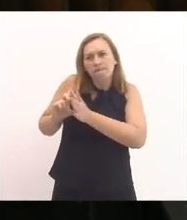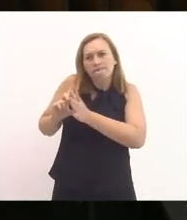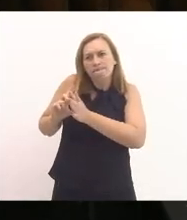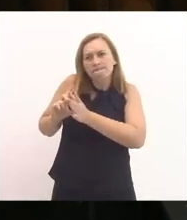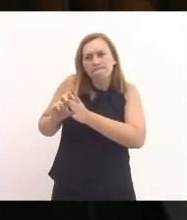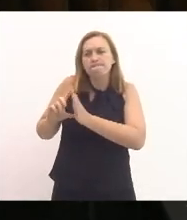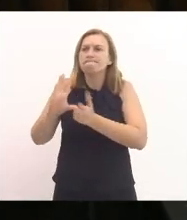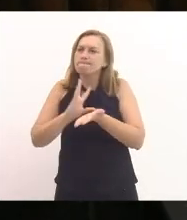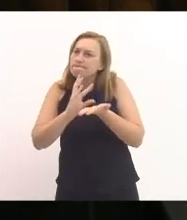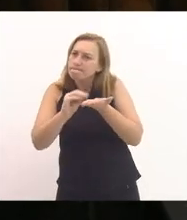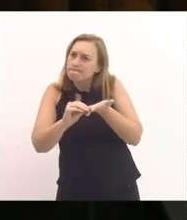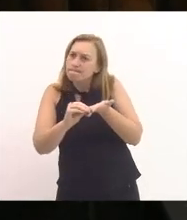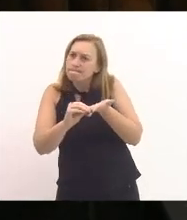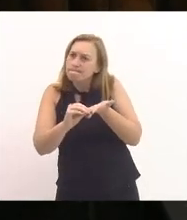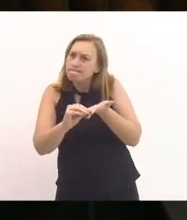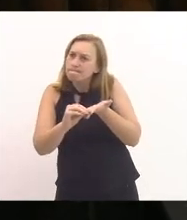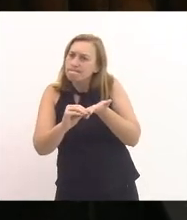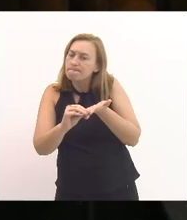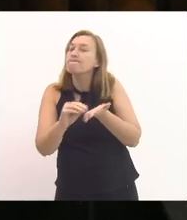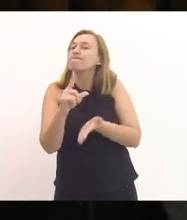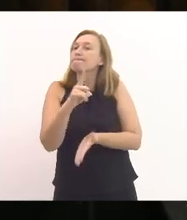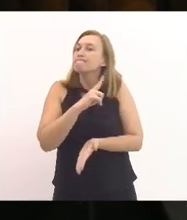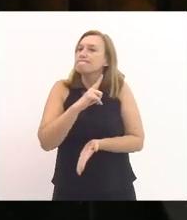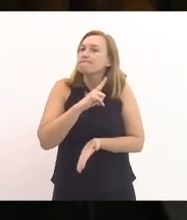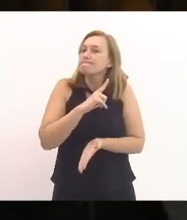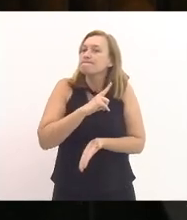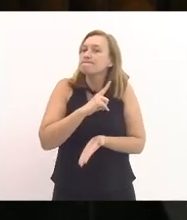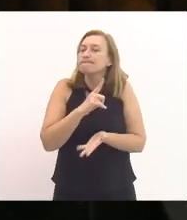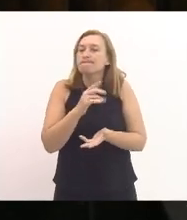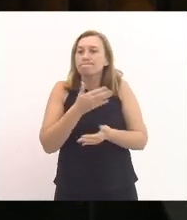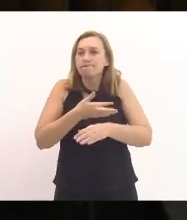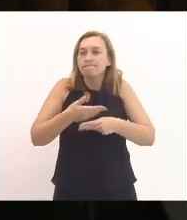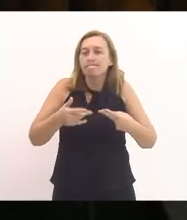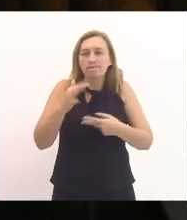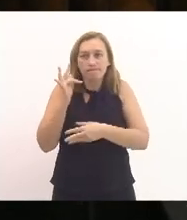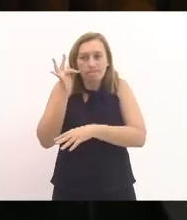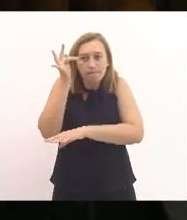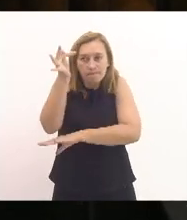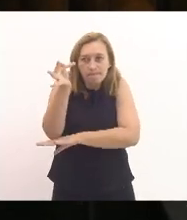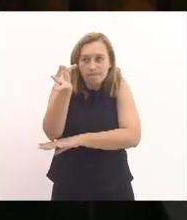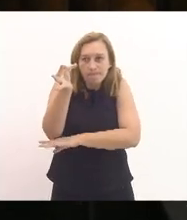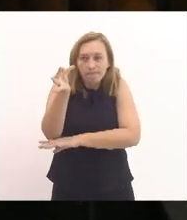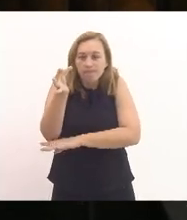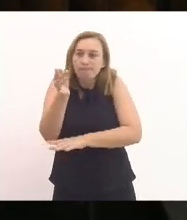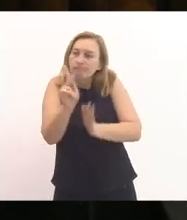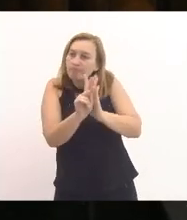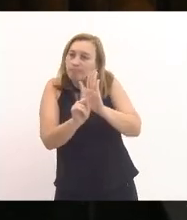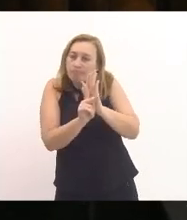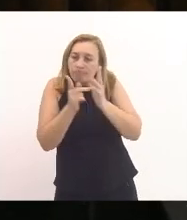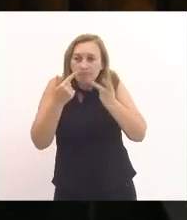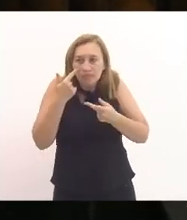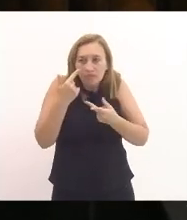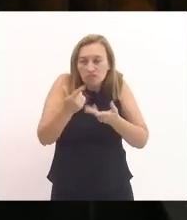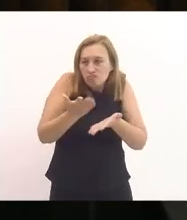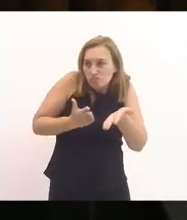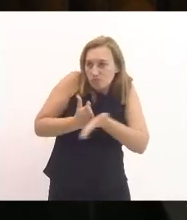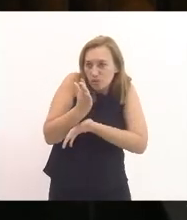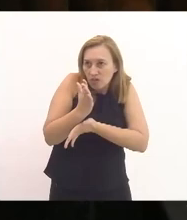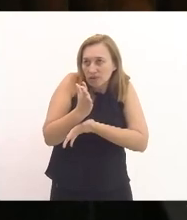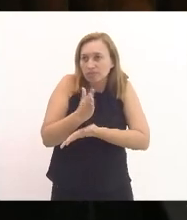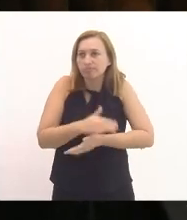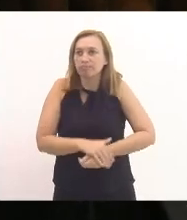e da pauta a gente tinha muita esperança desse projeto ser apreciado e ser aprovado